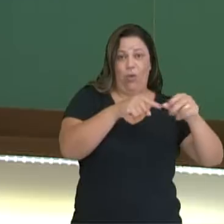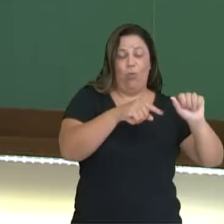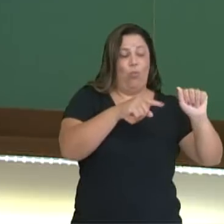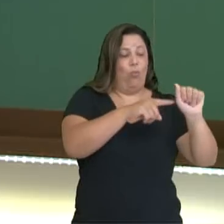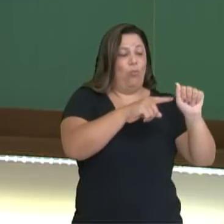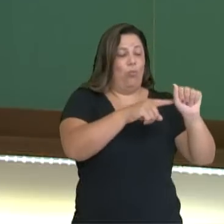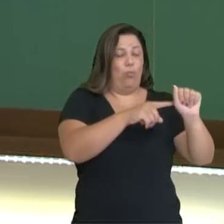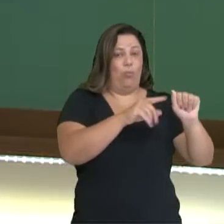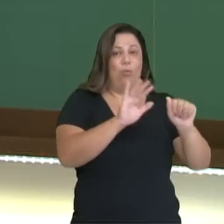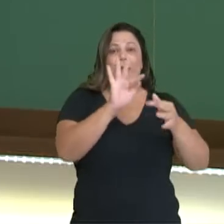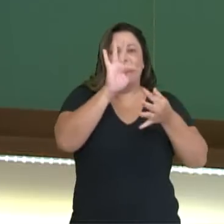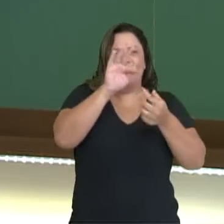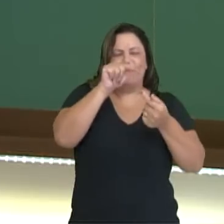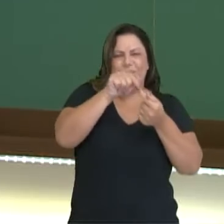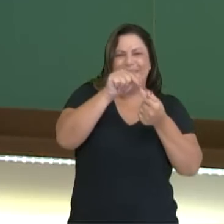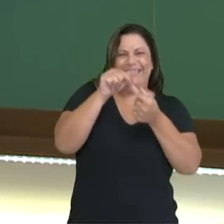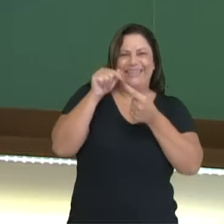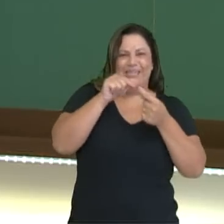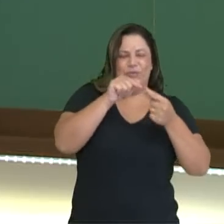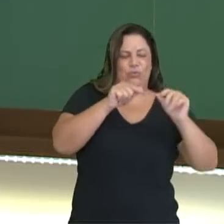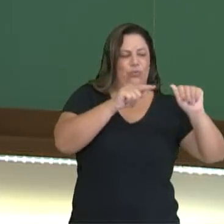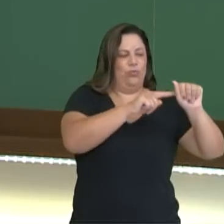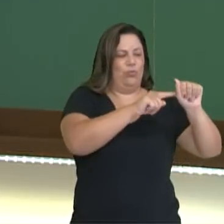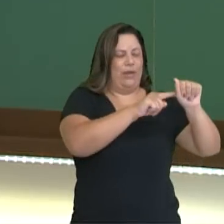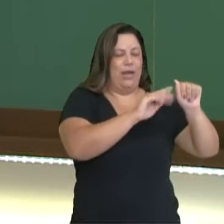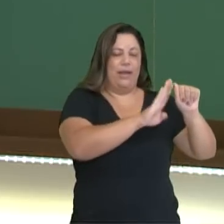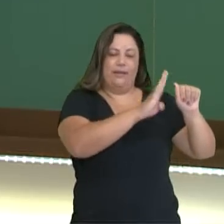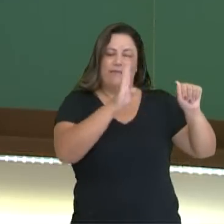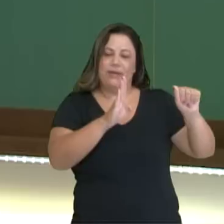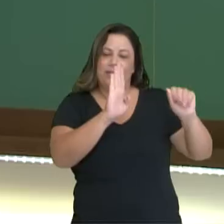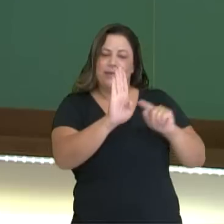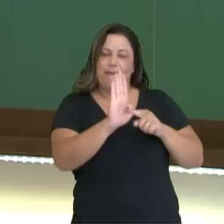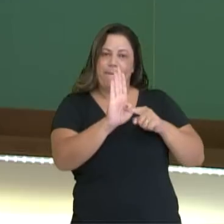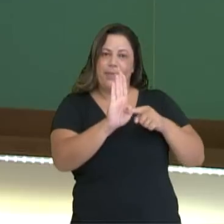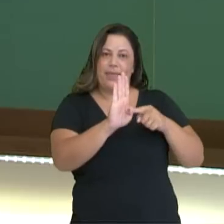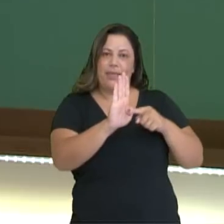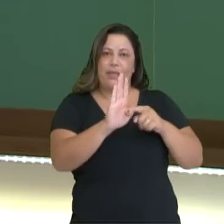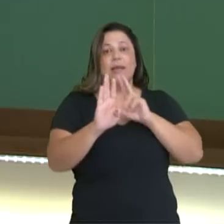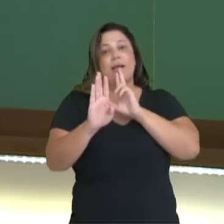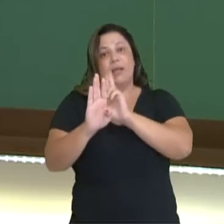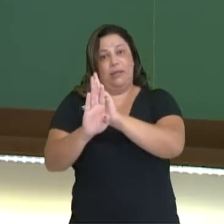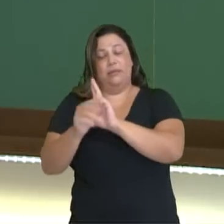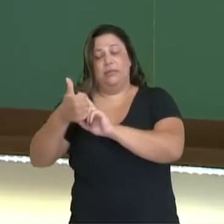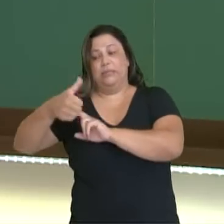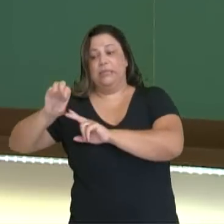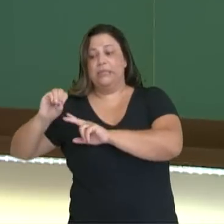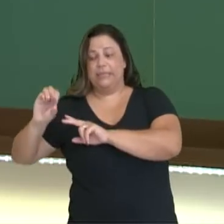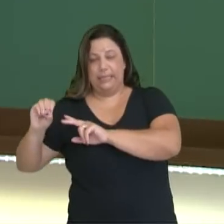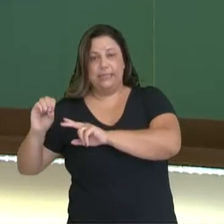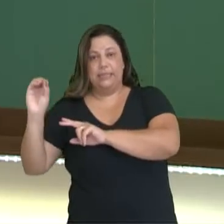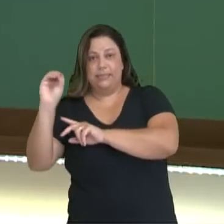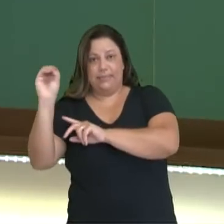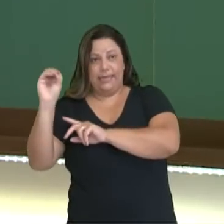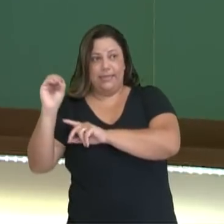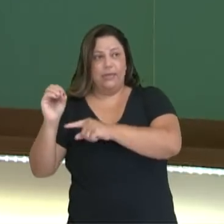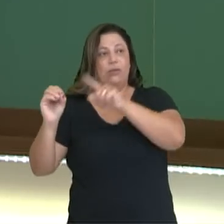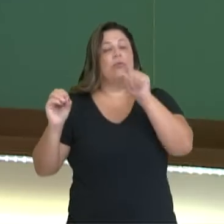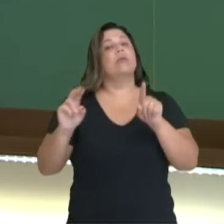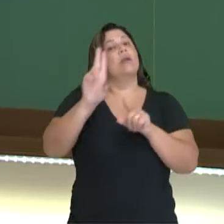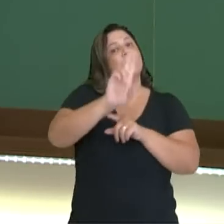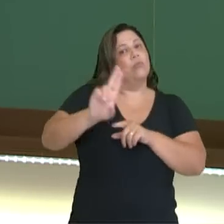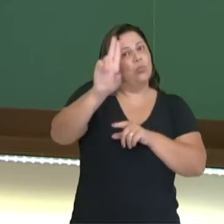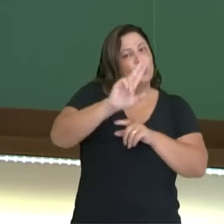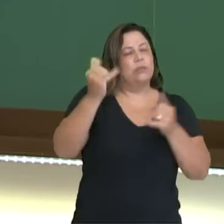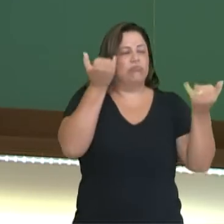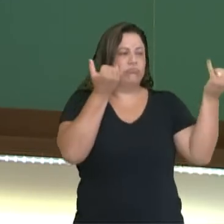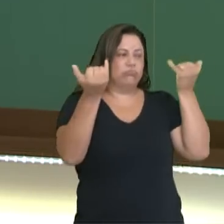definido nesse arco que vai de A até B, é de 100 graus. Então, agora eu vou usar as informações que